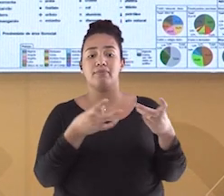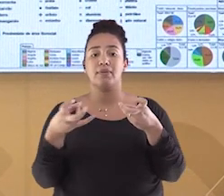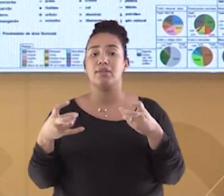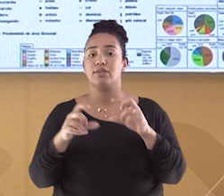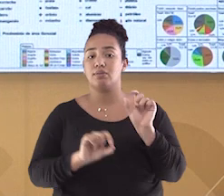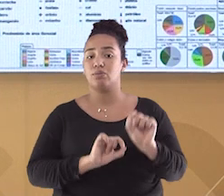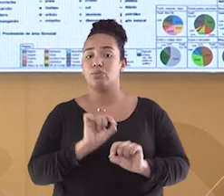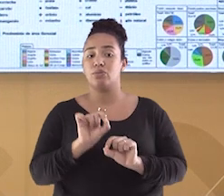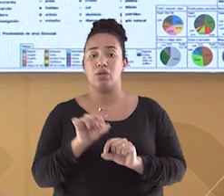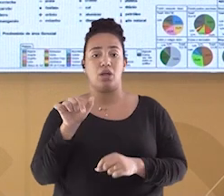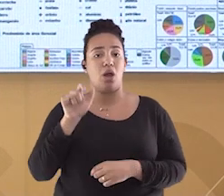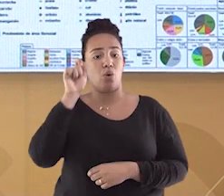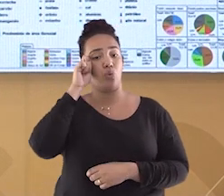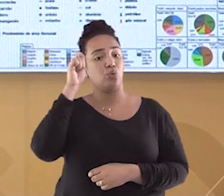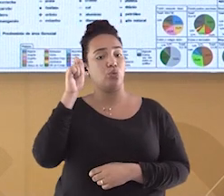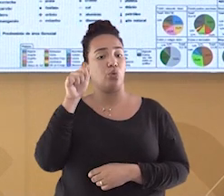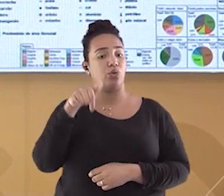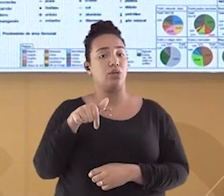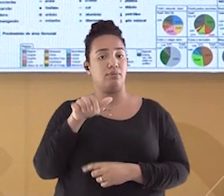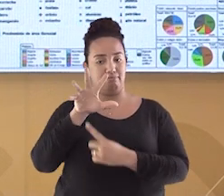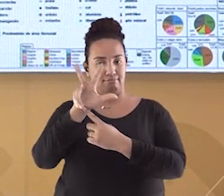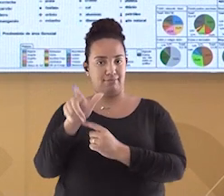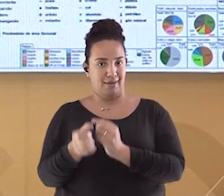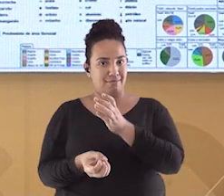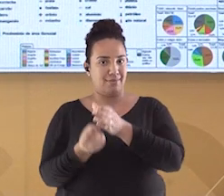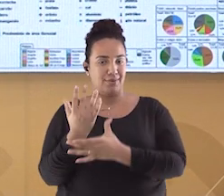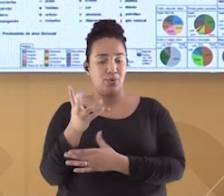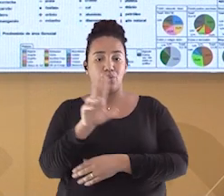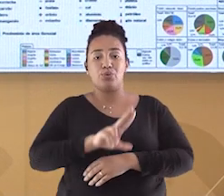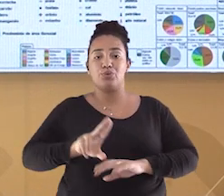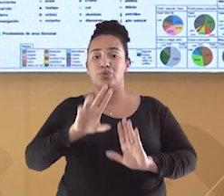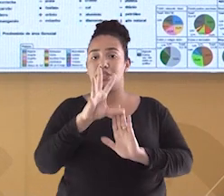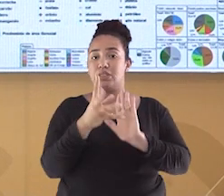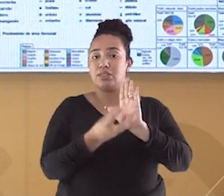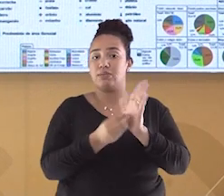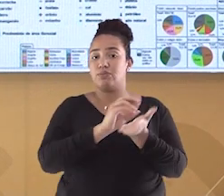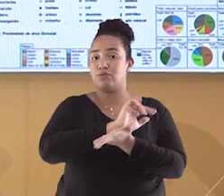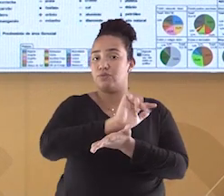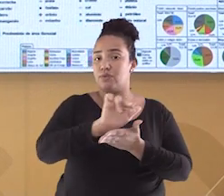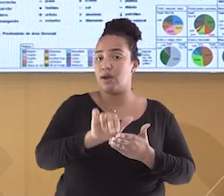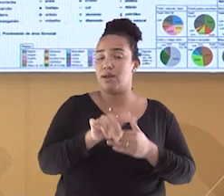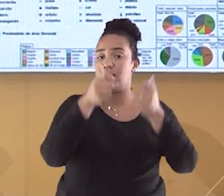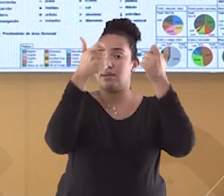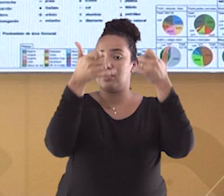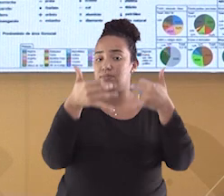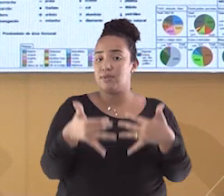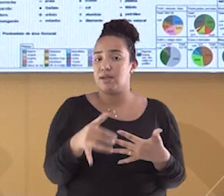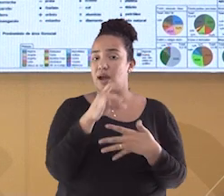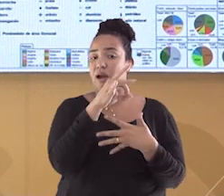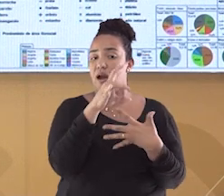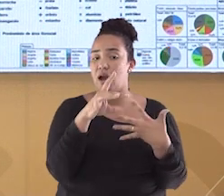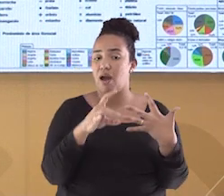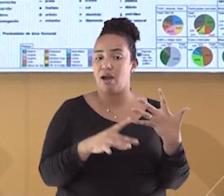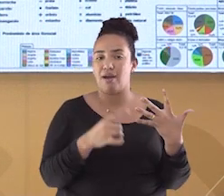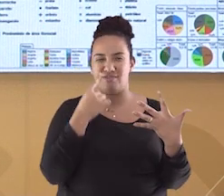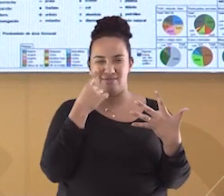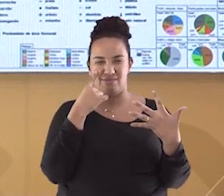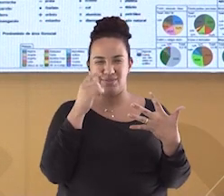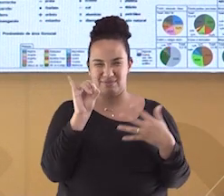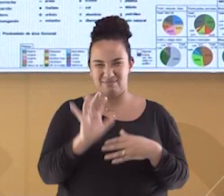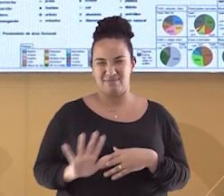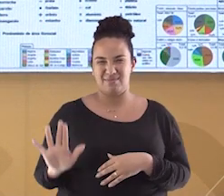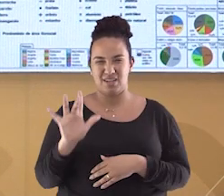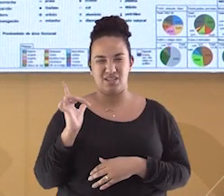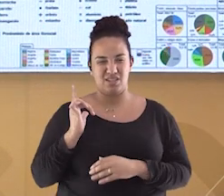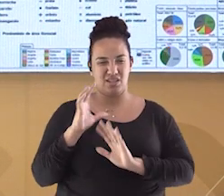utilizou diferentes símbolos para falar sobre cada tipo de atividade econômica. Vocês podem perceber muitos símbolos